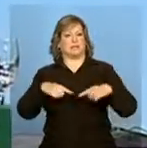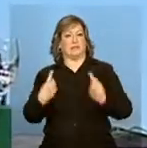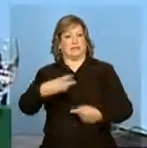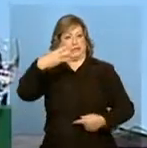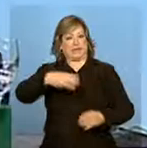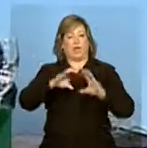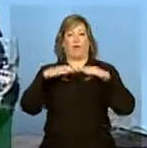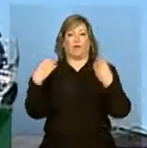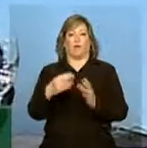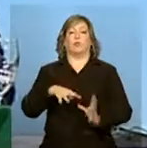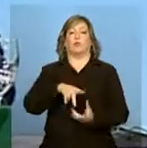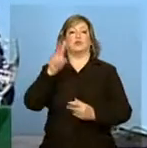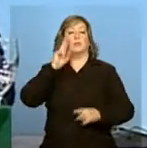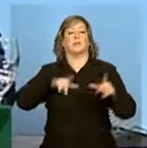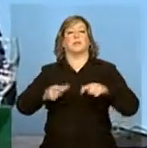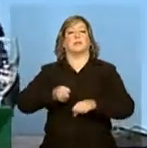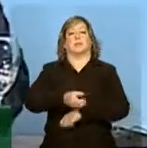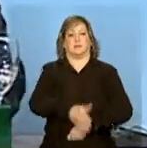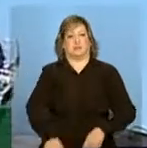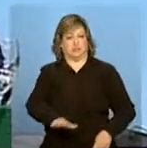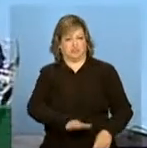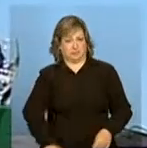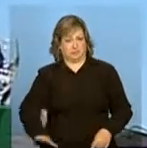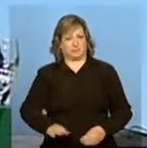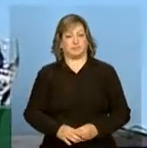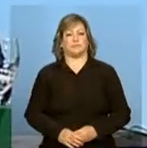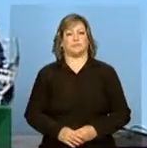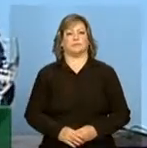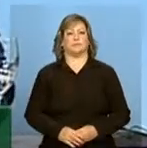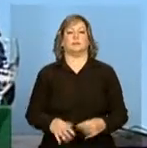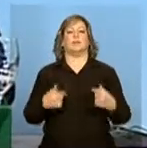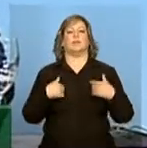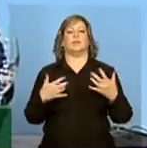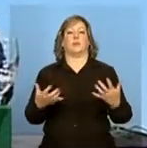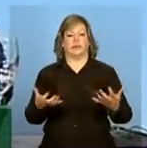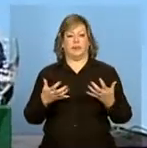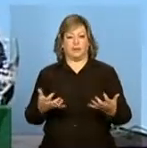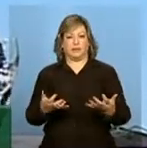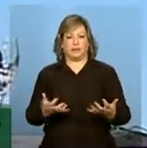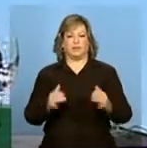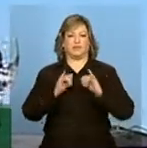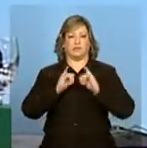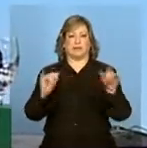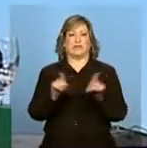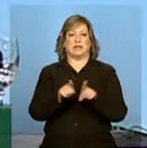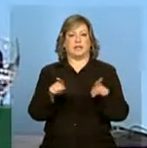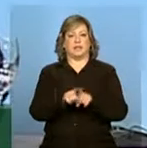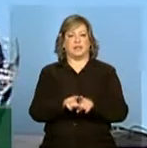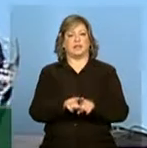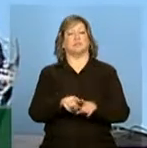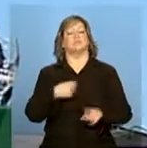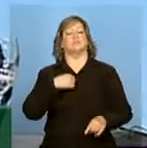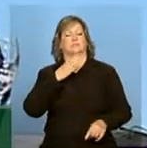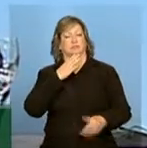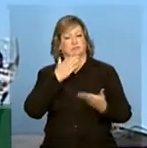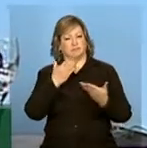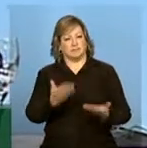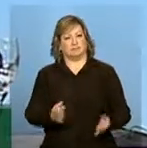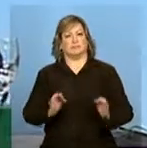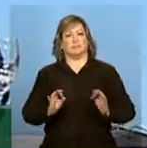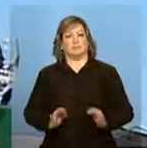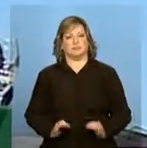terceira Conferência Global sobre Trabalho Infantil. Eu quero registrar também meu reconhecimento